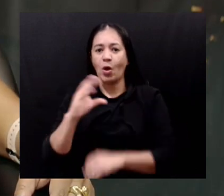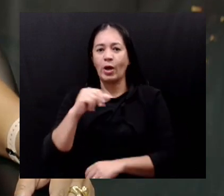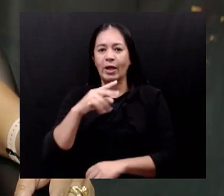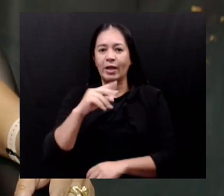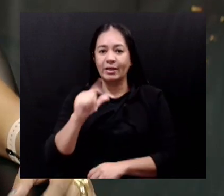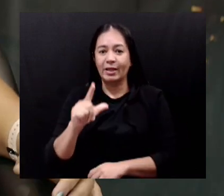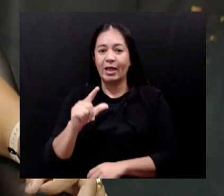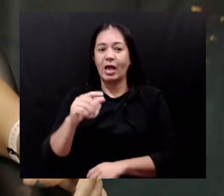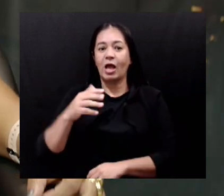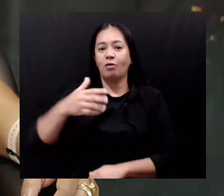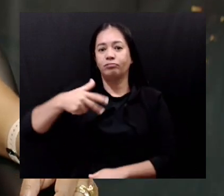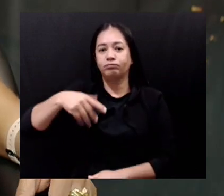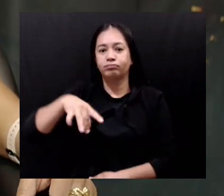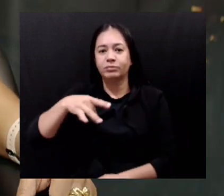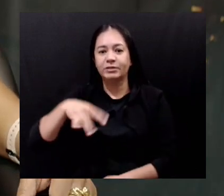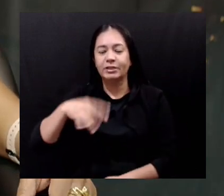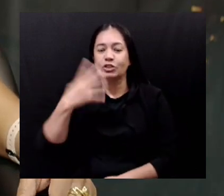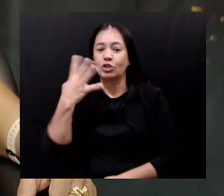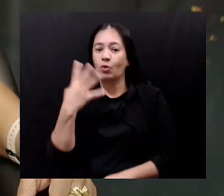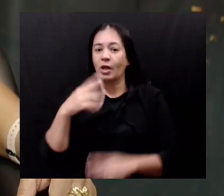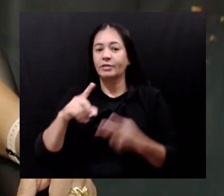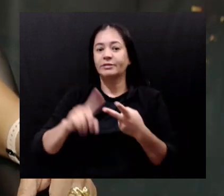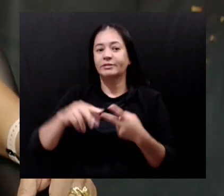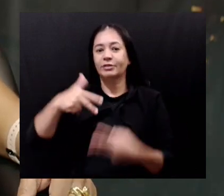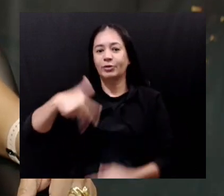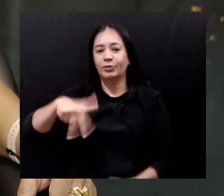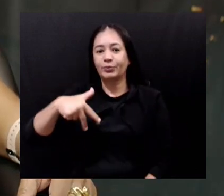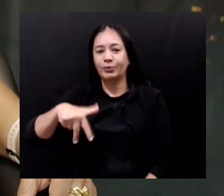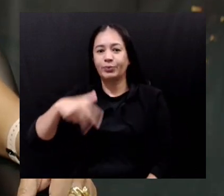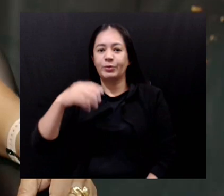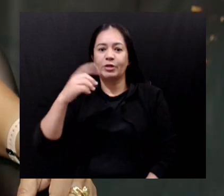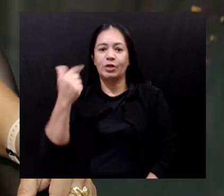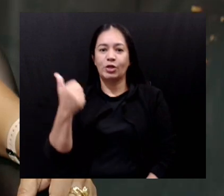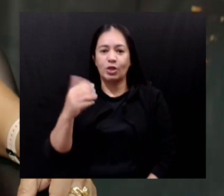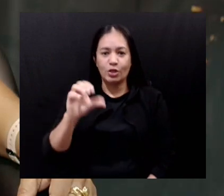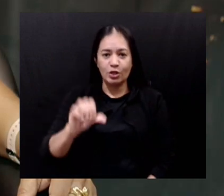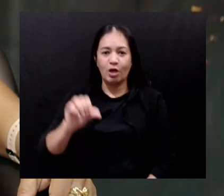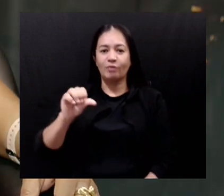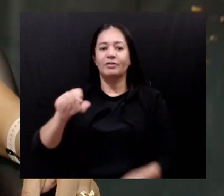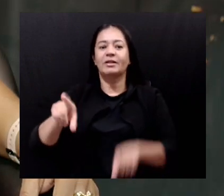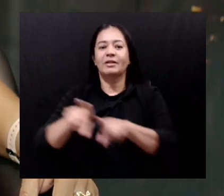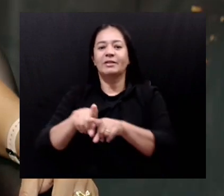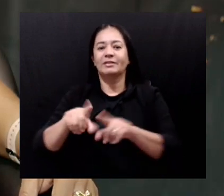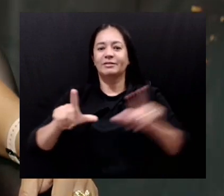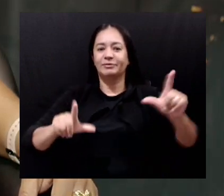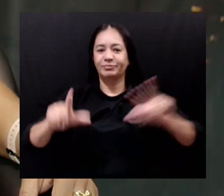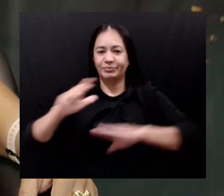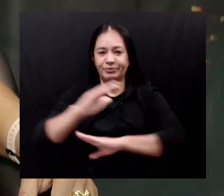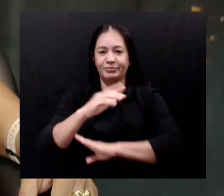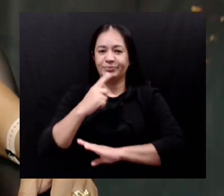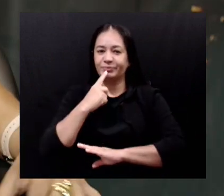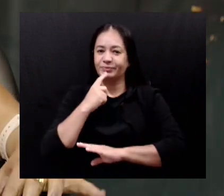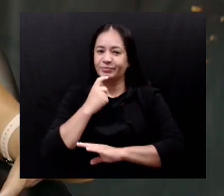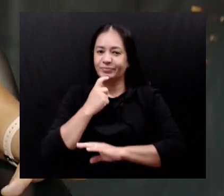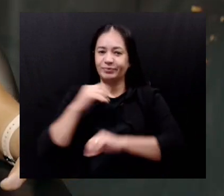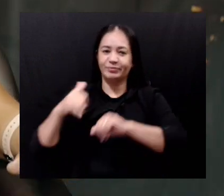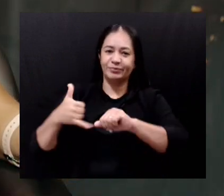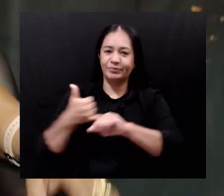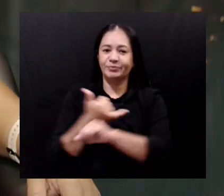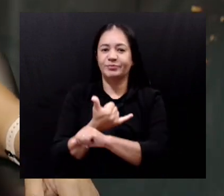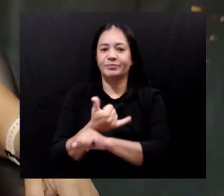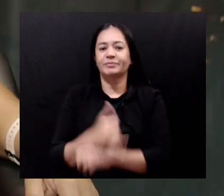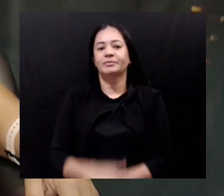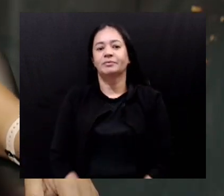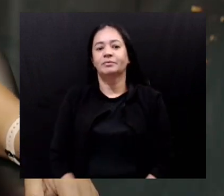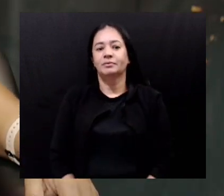9 da Vivo Fibra e transmissão simultânea no canal da TV Câmara Campinas pelo YouTube.